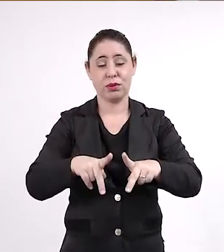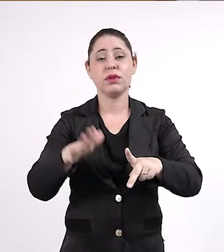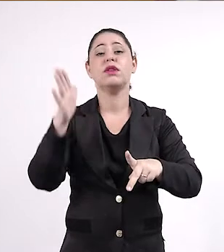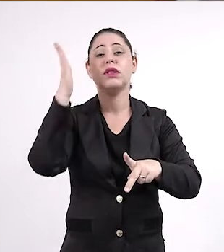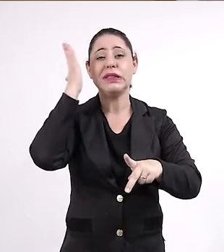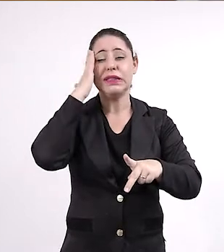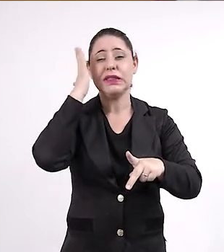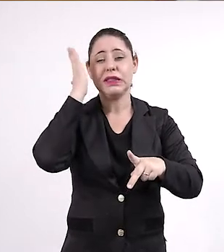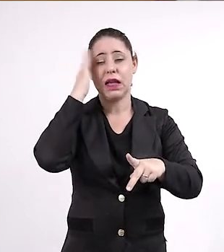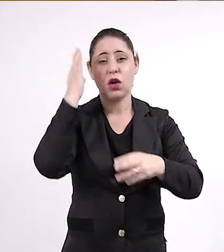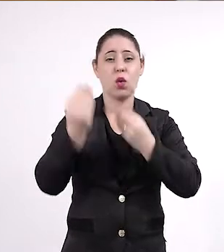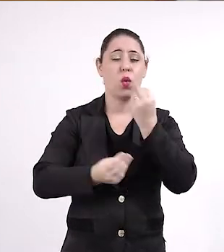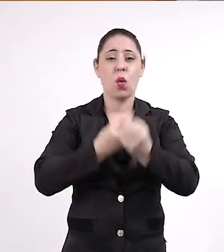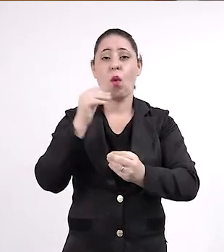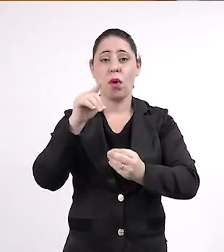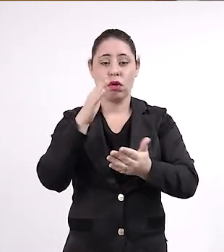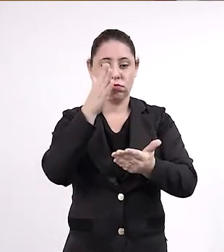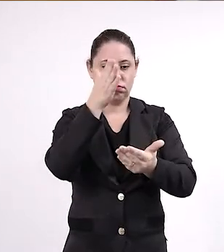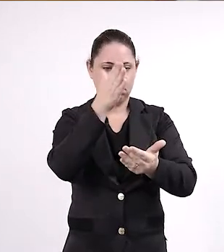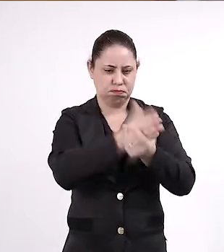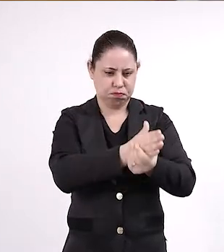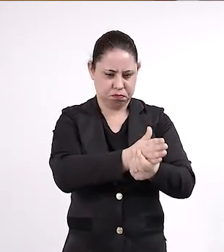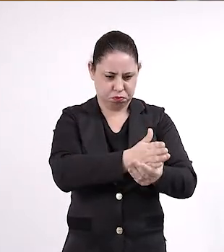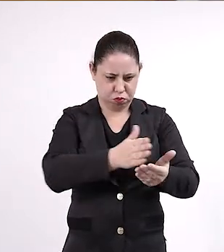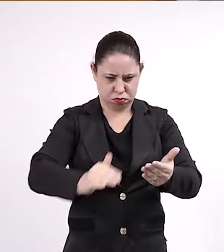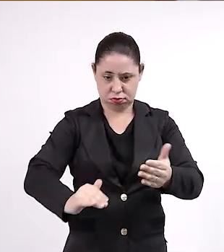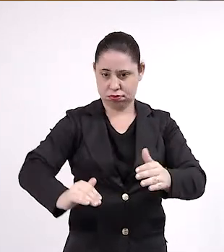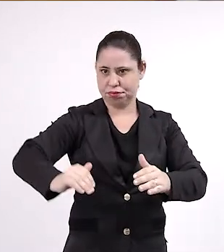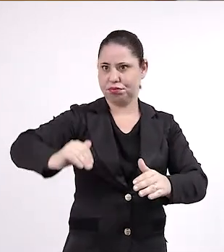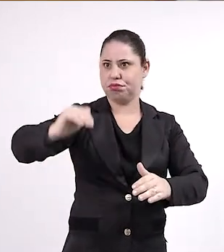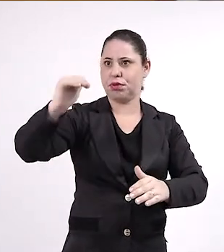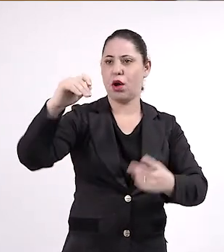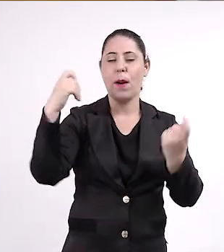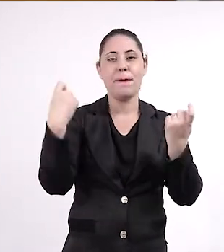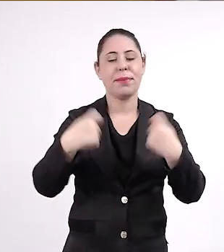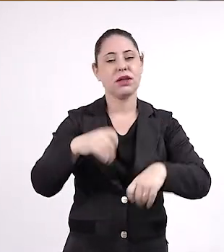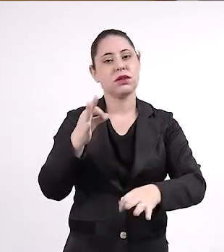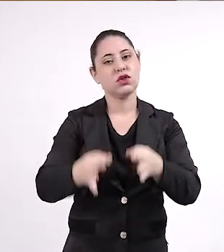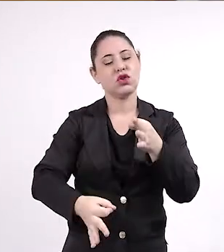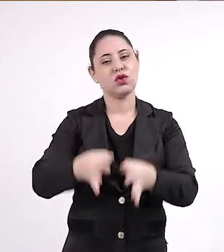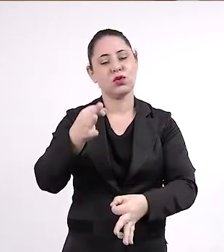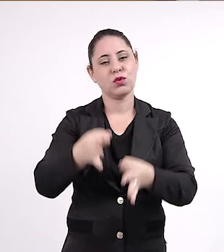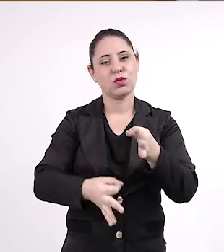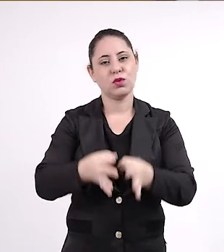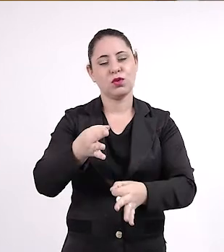pública e sei como que é o volume e qual que é a maior necessidade jurídica